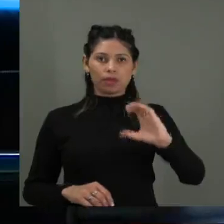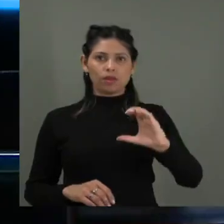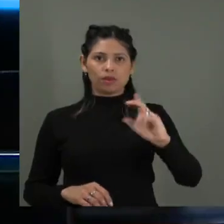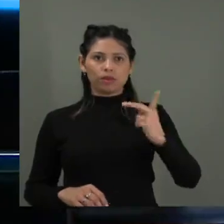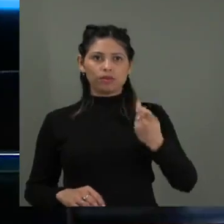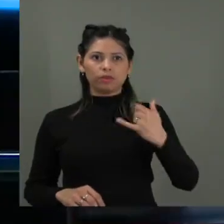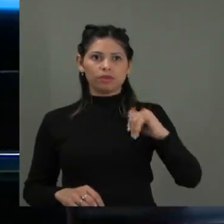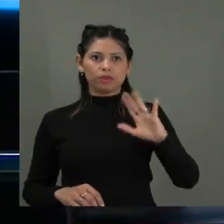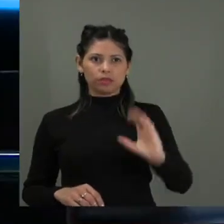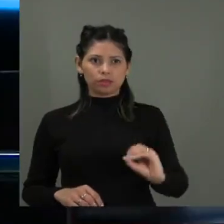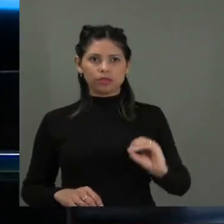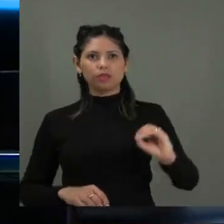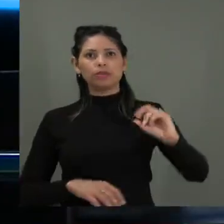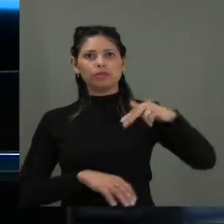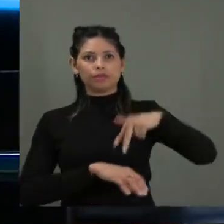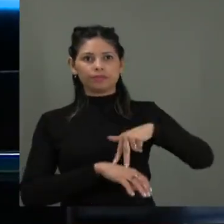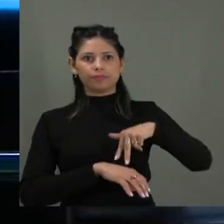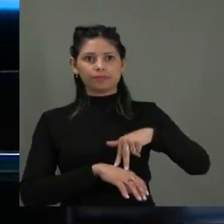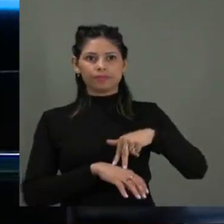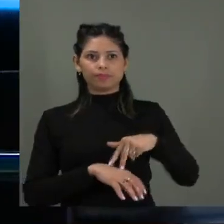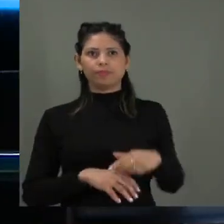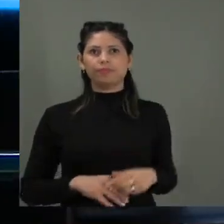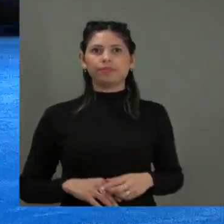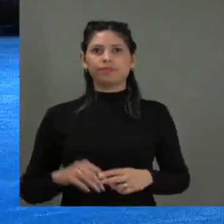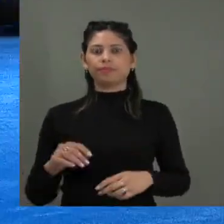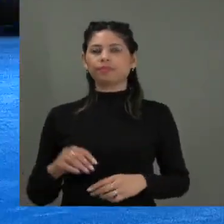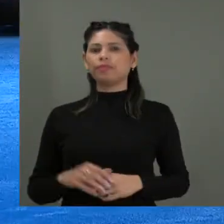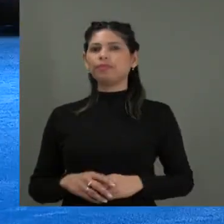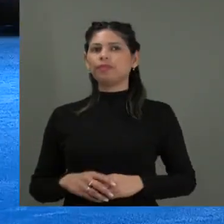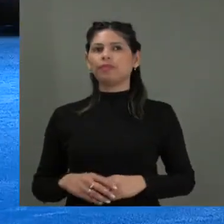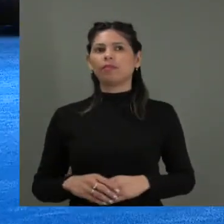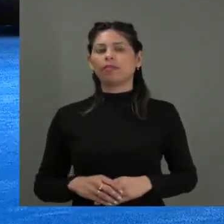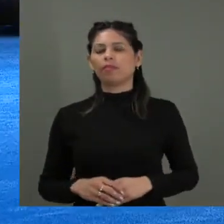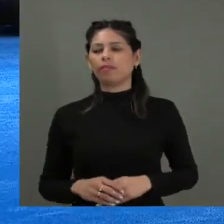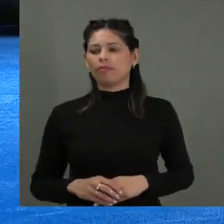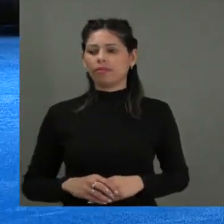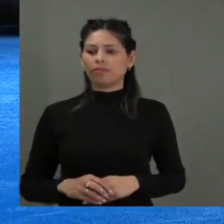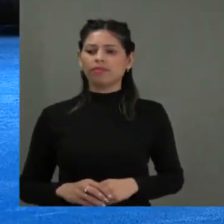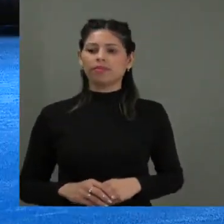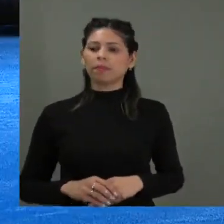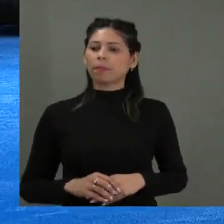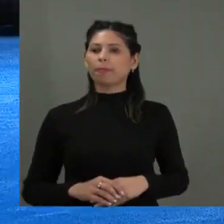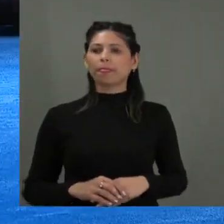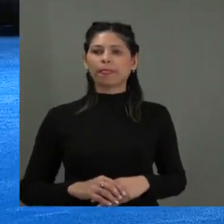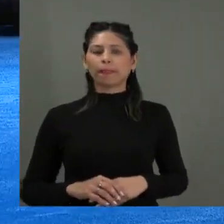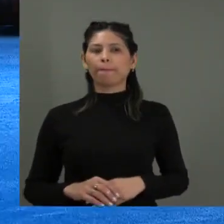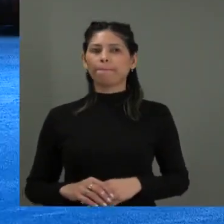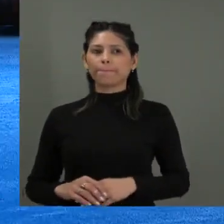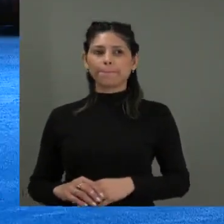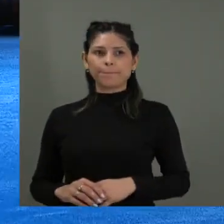Marinho. Senhor presidente.